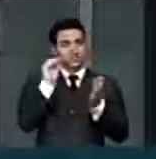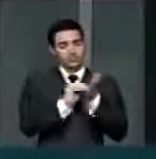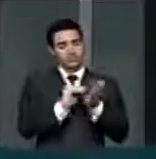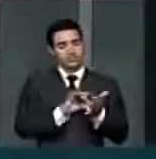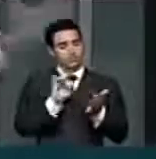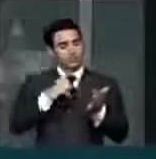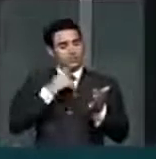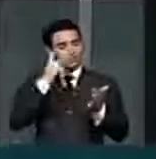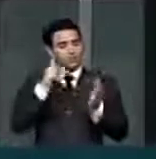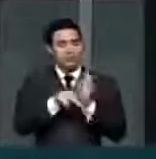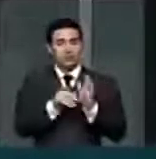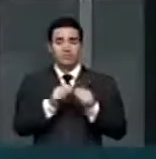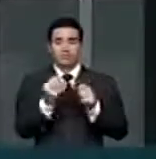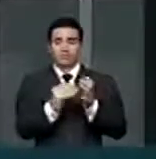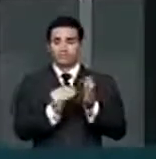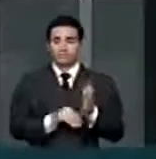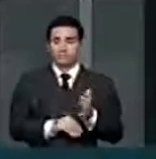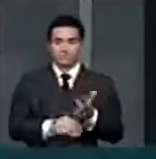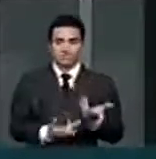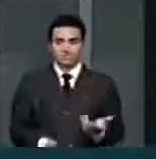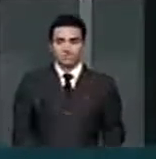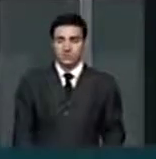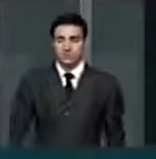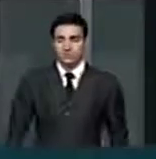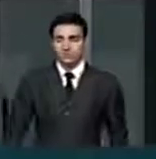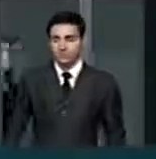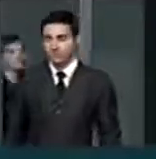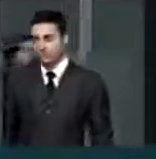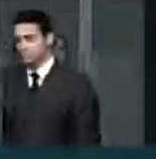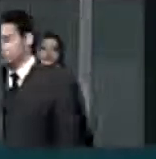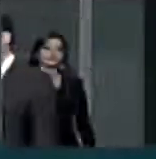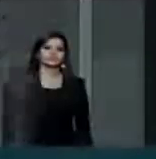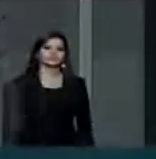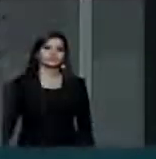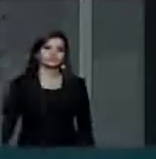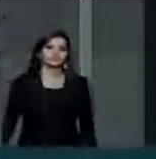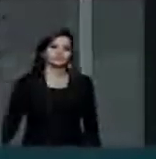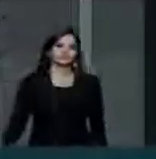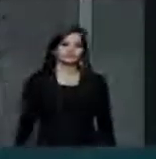parlamentares. Este é o meu registro, esta é a minha colocação. Muito obrigado, presidente.